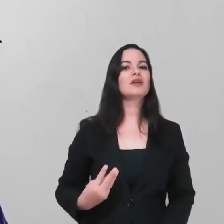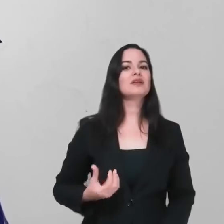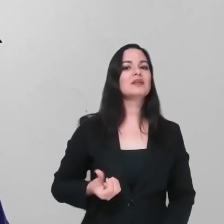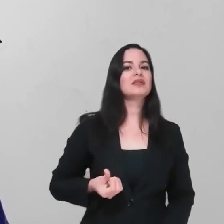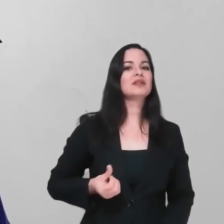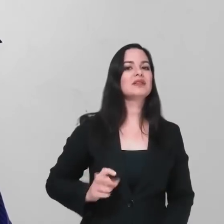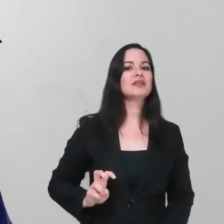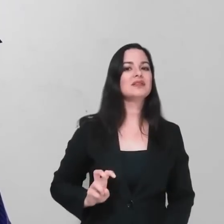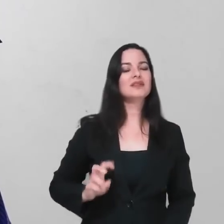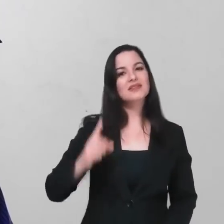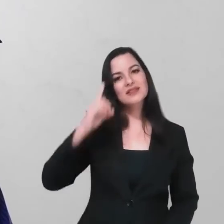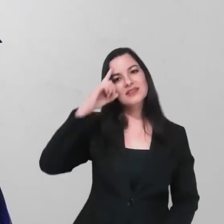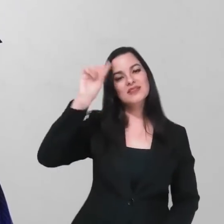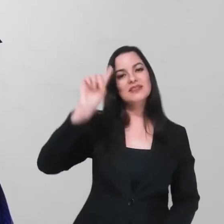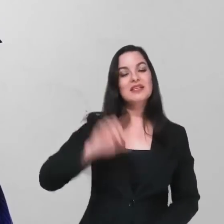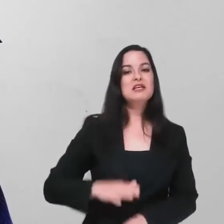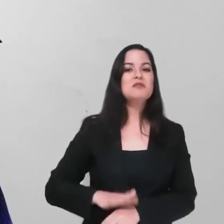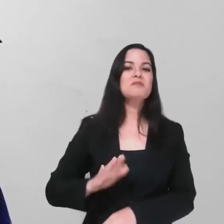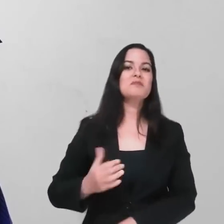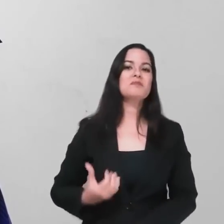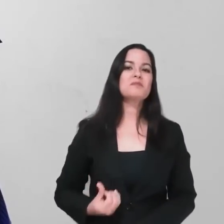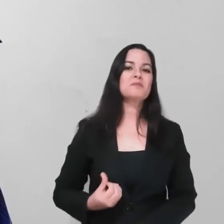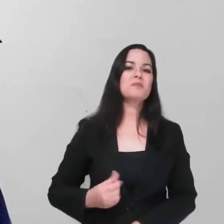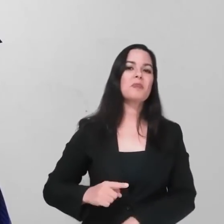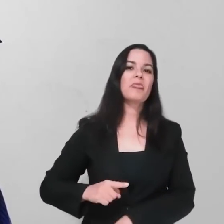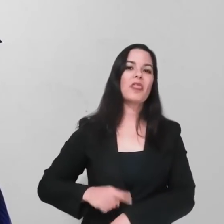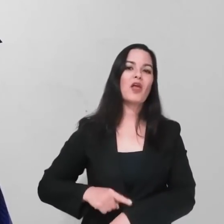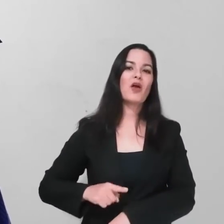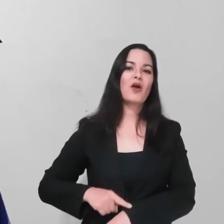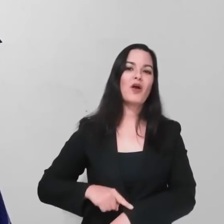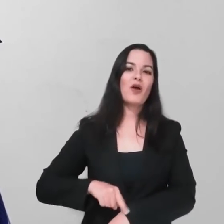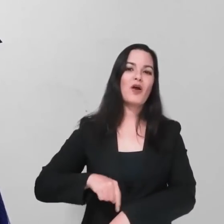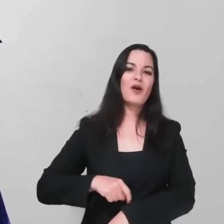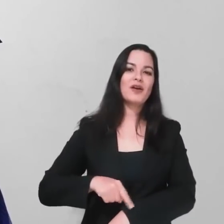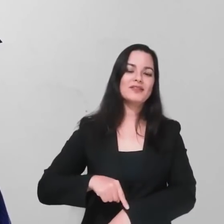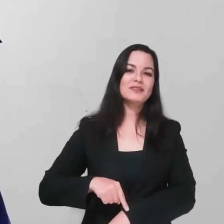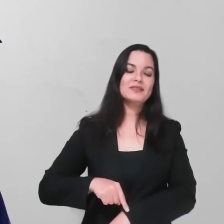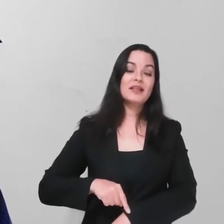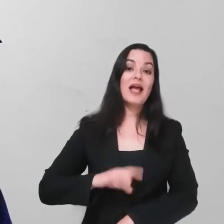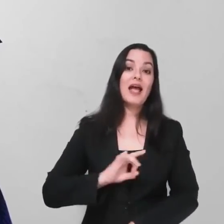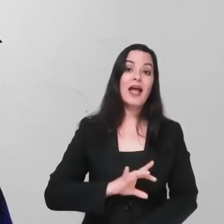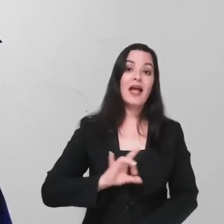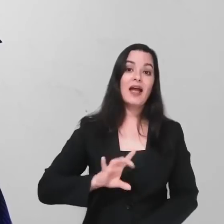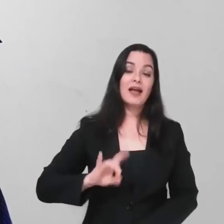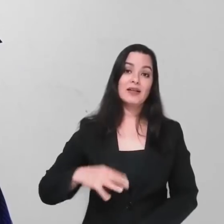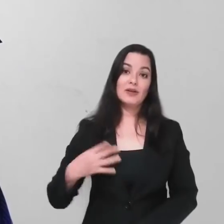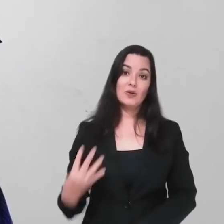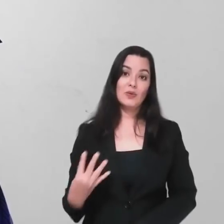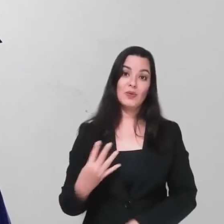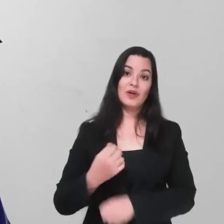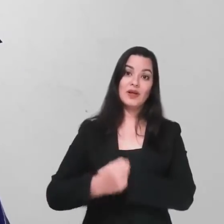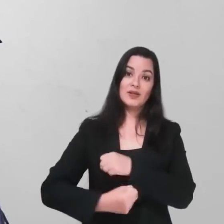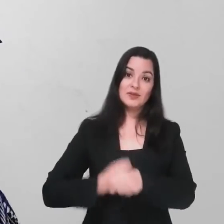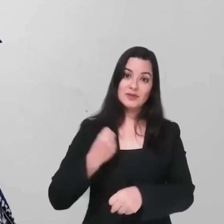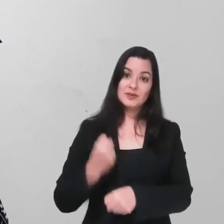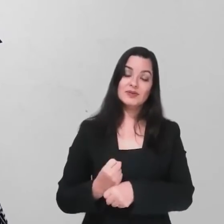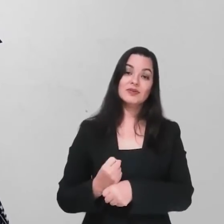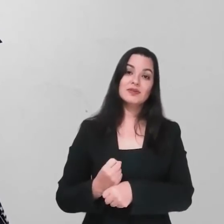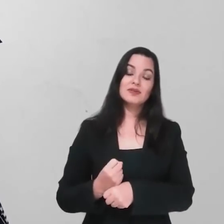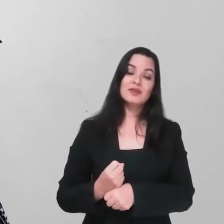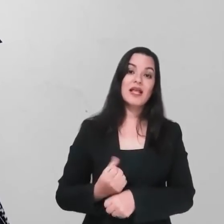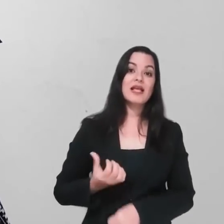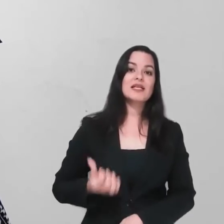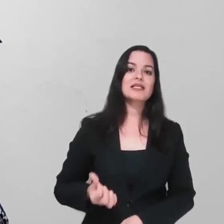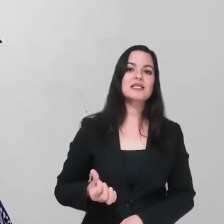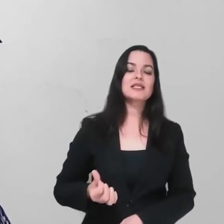6 horas. É por isso que a cada 4 anos, essas 6 horas que sobram resultam em um